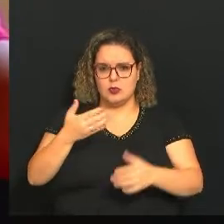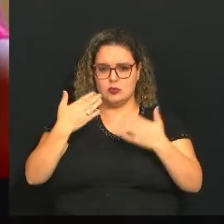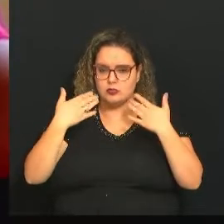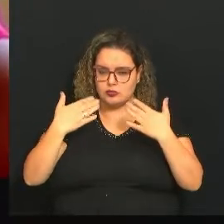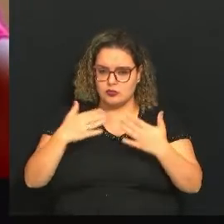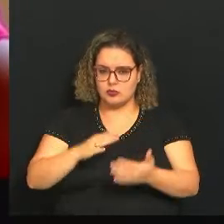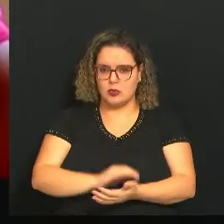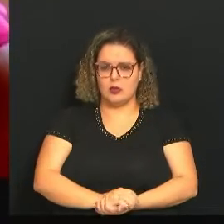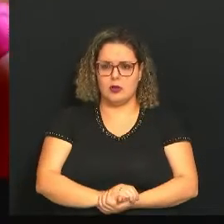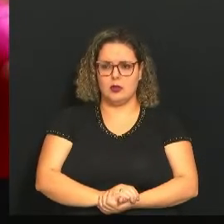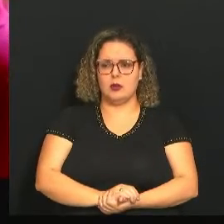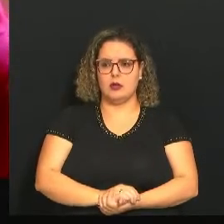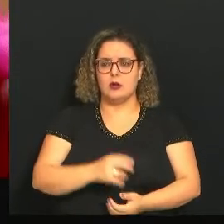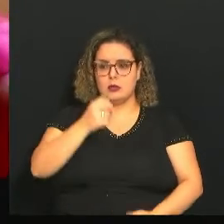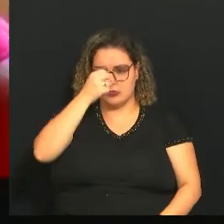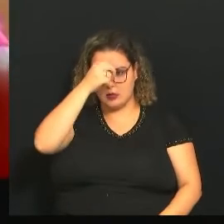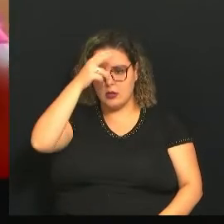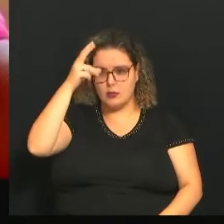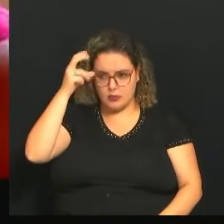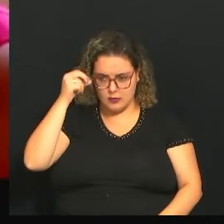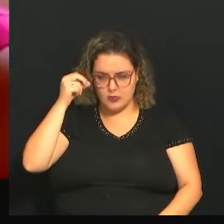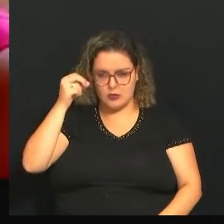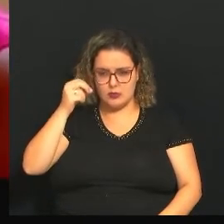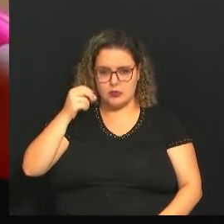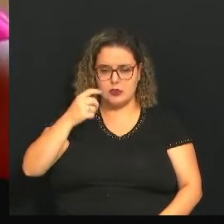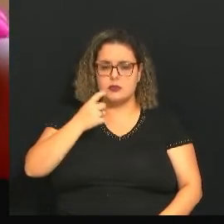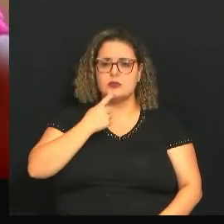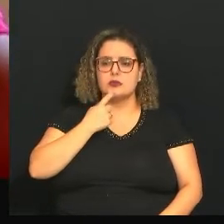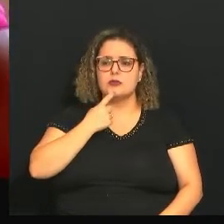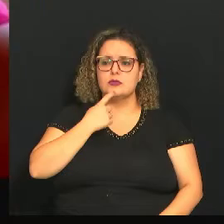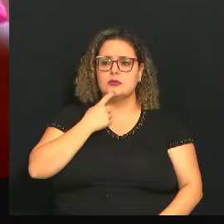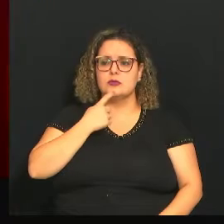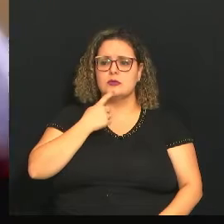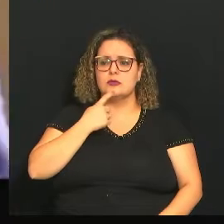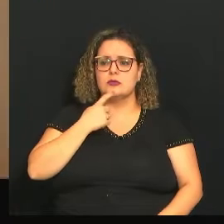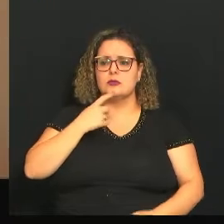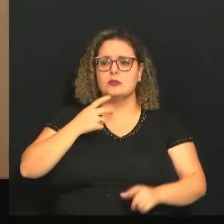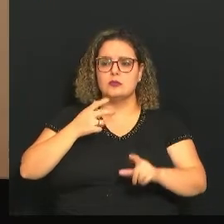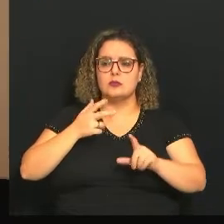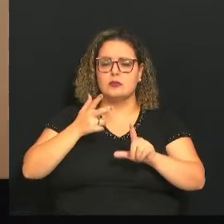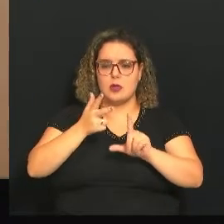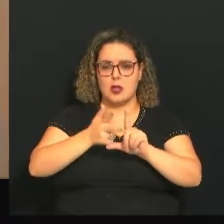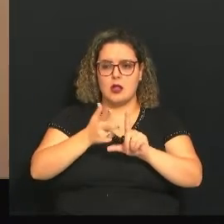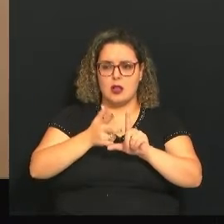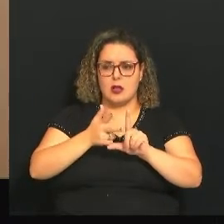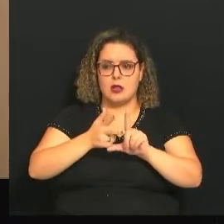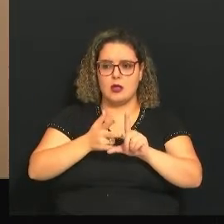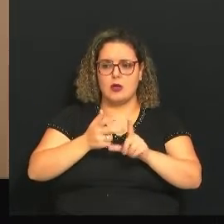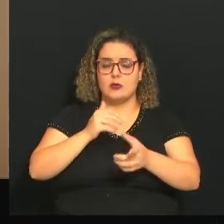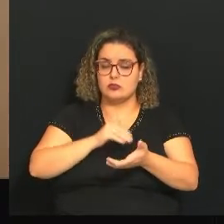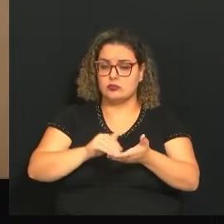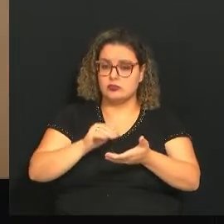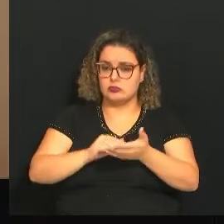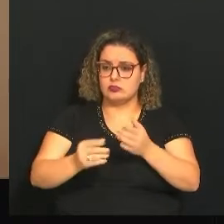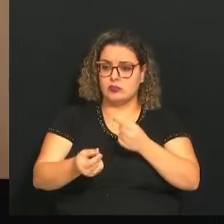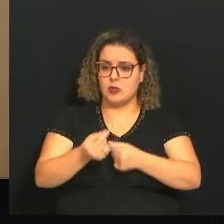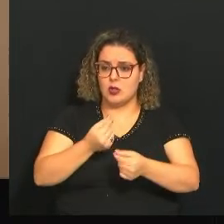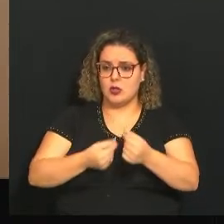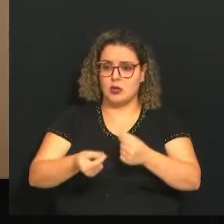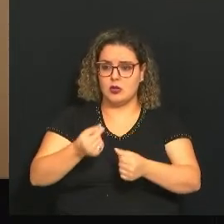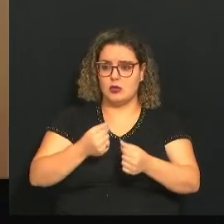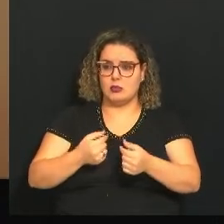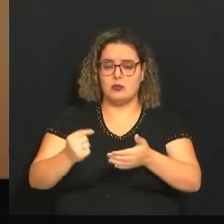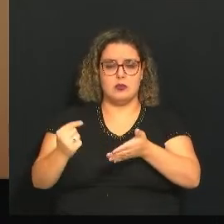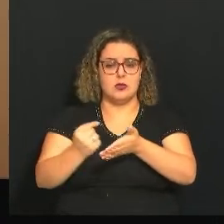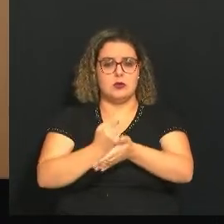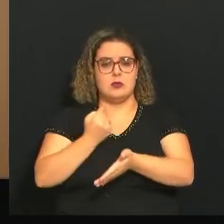da Prefeitura de Campinas, eu estava ouvindo, e o secretário de Finanças estava falando. Perguntaram para ele, mas